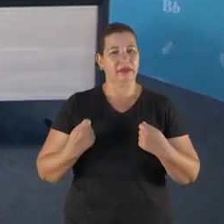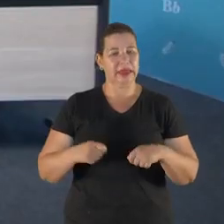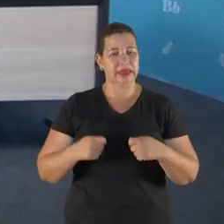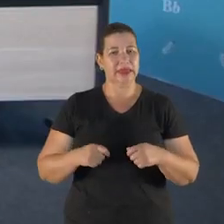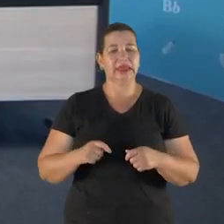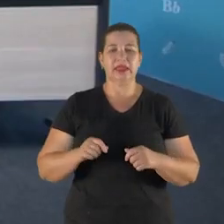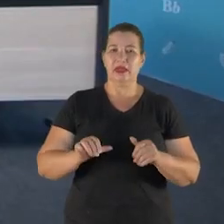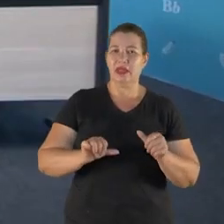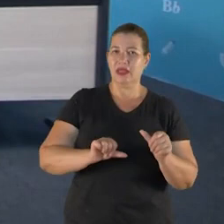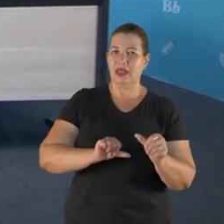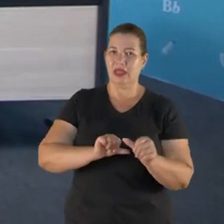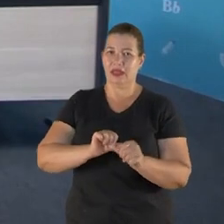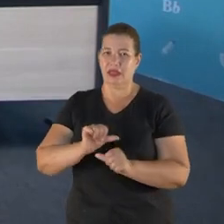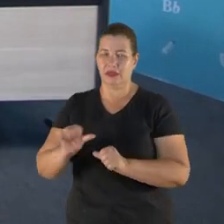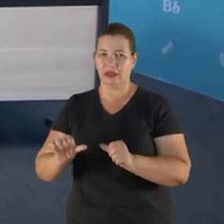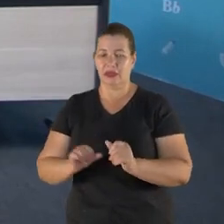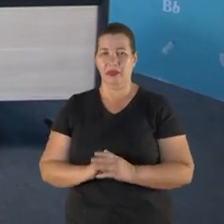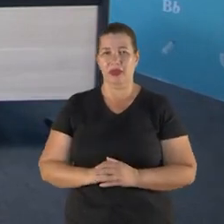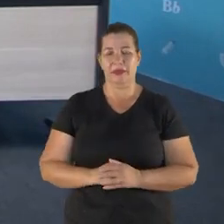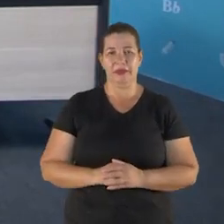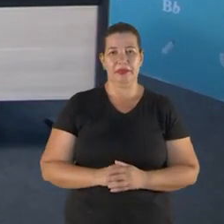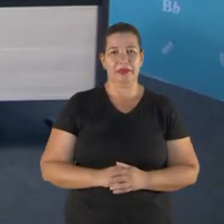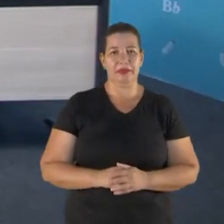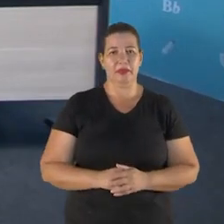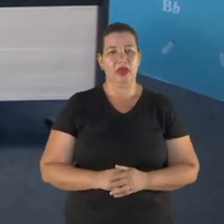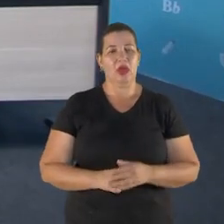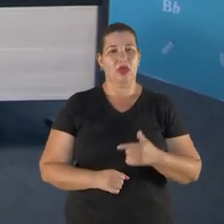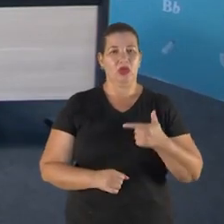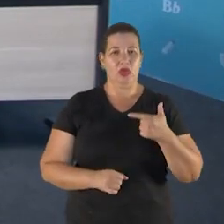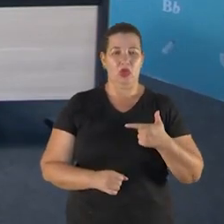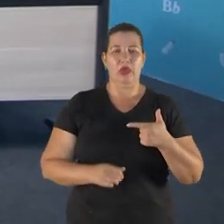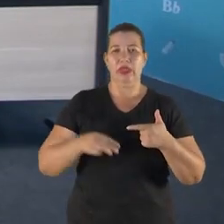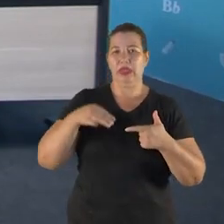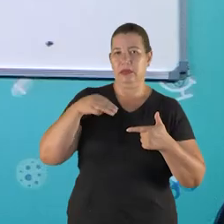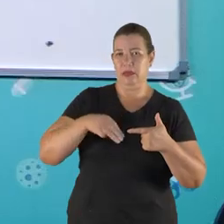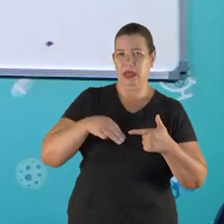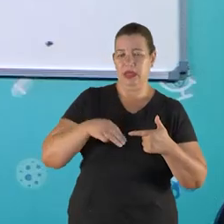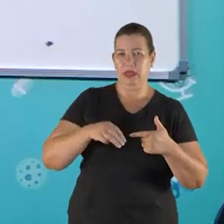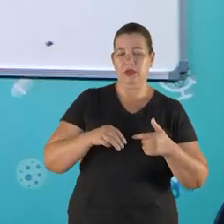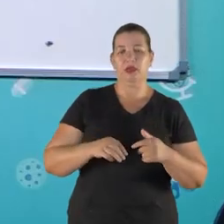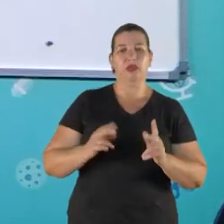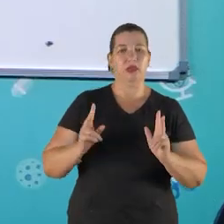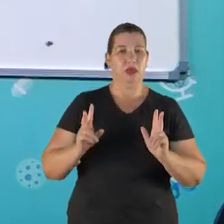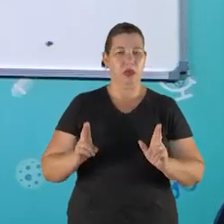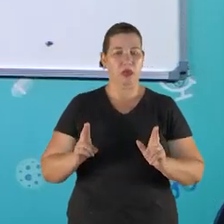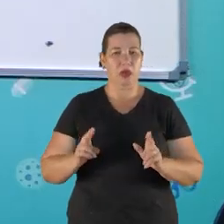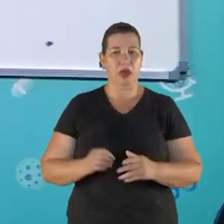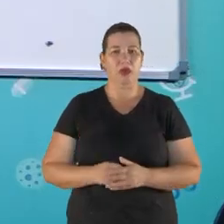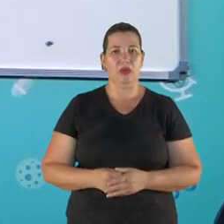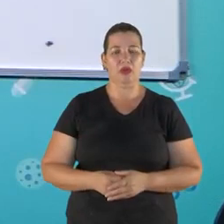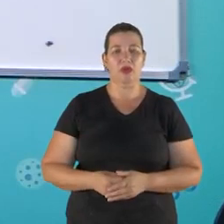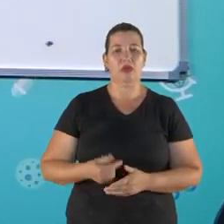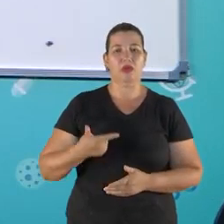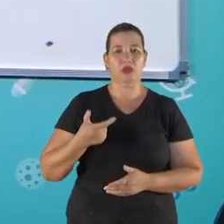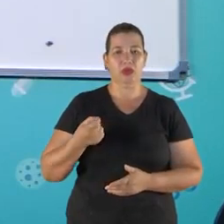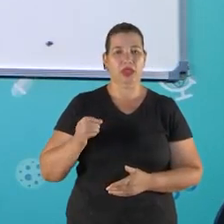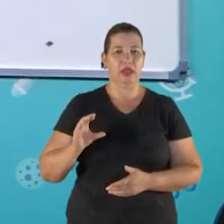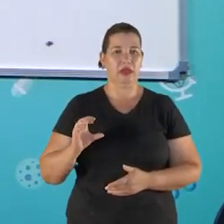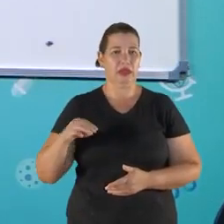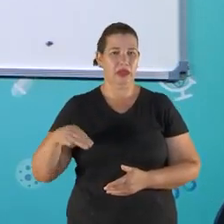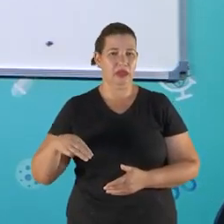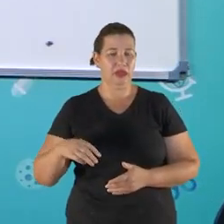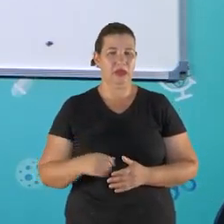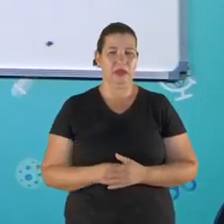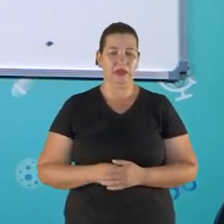Novamente, pessoal, teremos que fazer a transformação, ou seja, 2 metros equivale